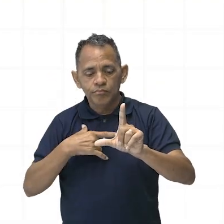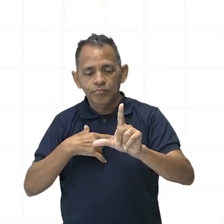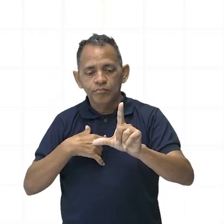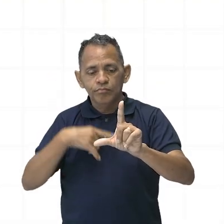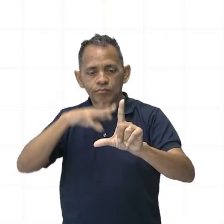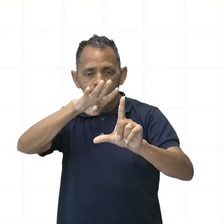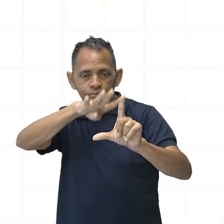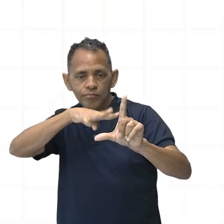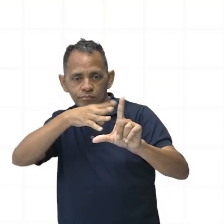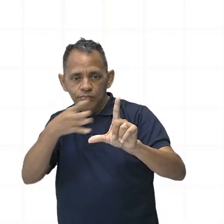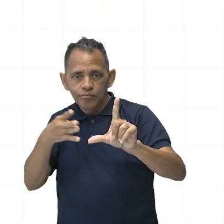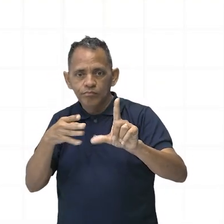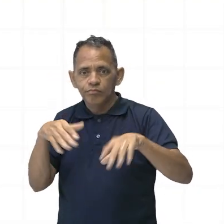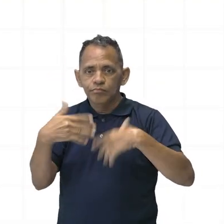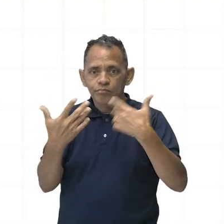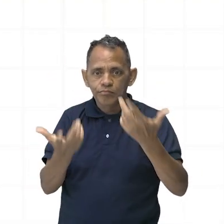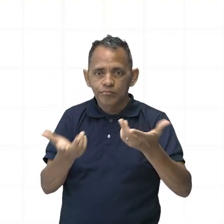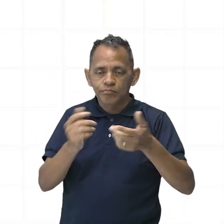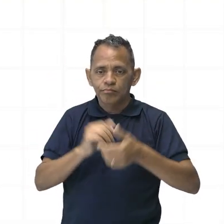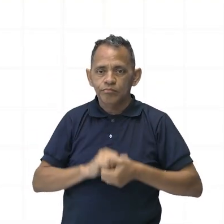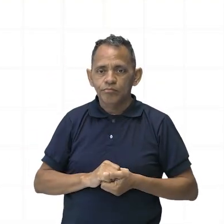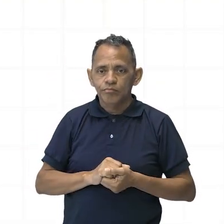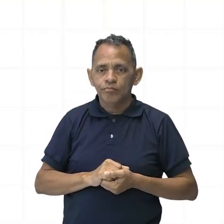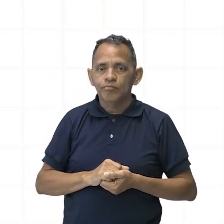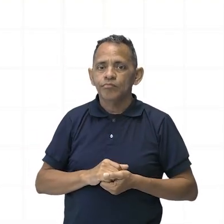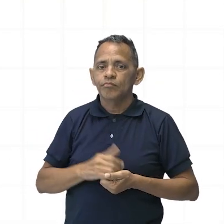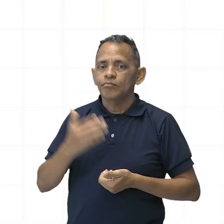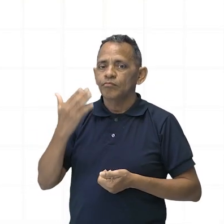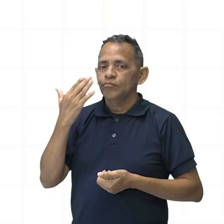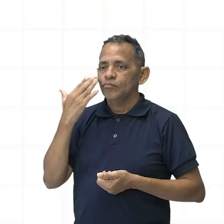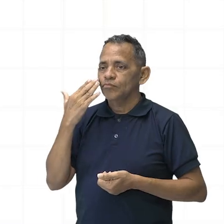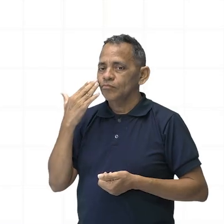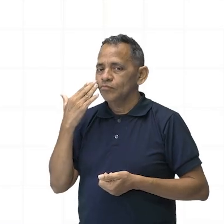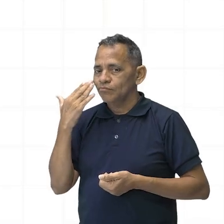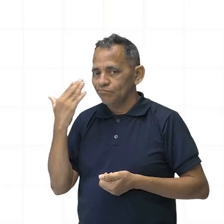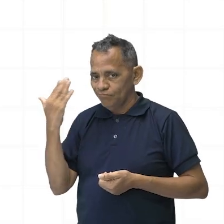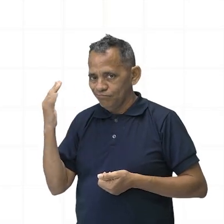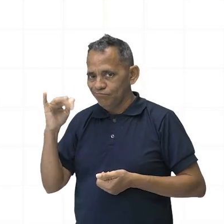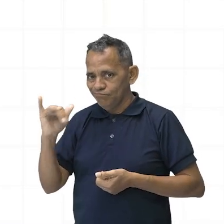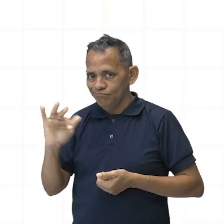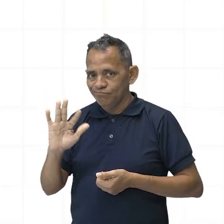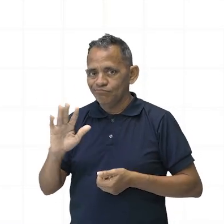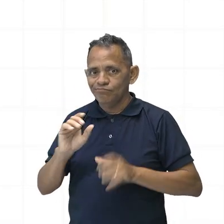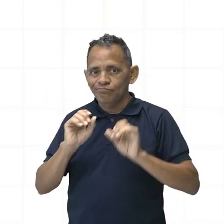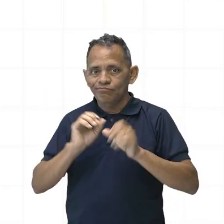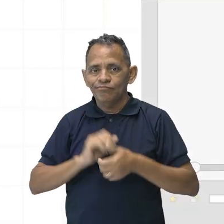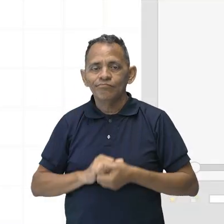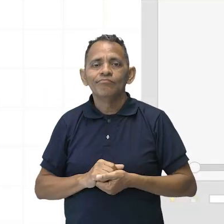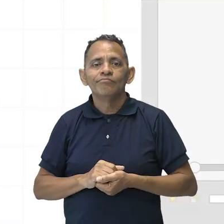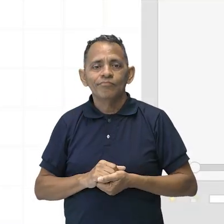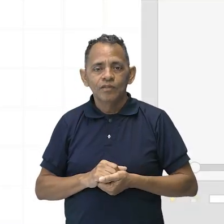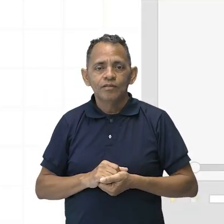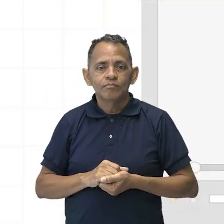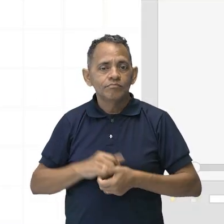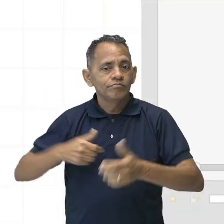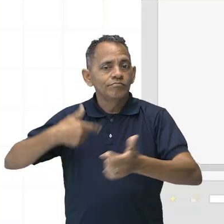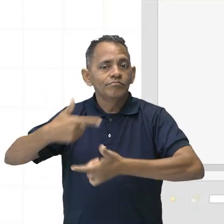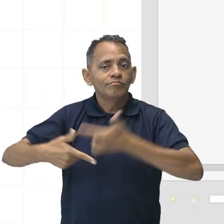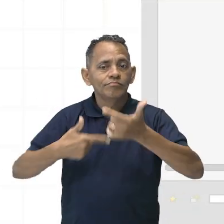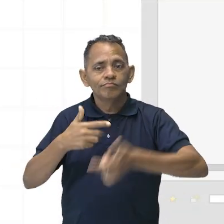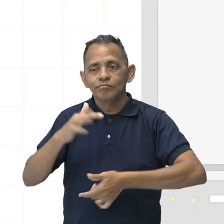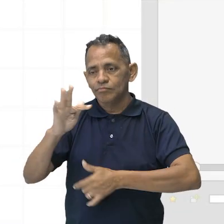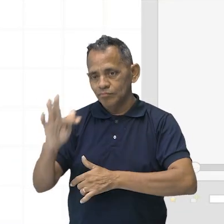vamos trabalhar com a frequência relativa. Por quê, professor? Se você observar comigo aqui essa